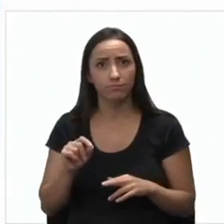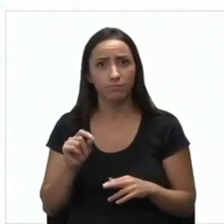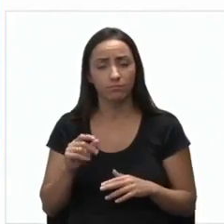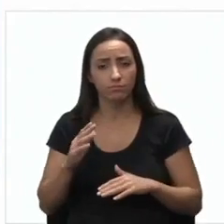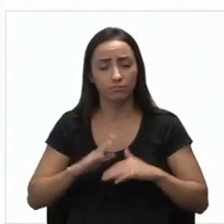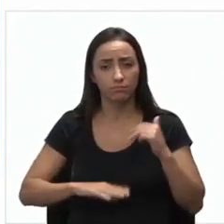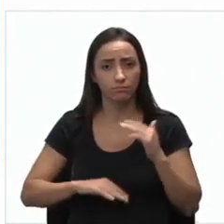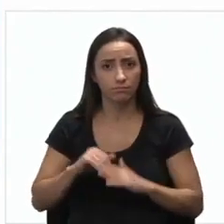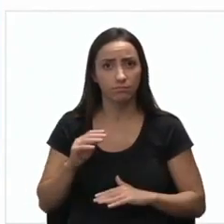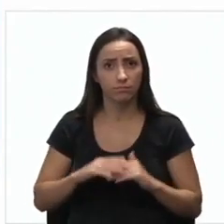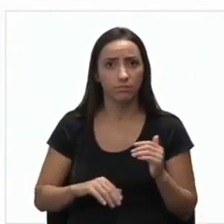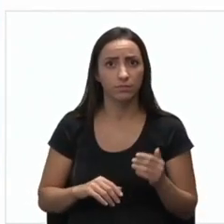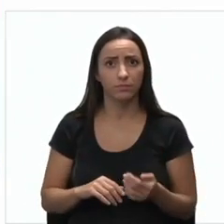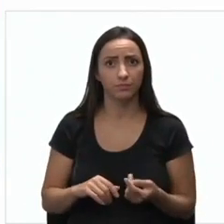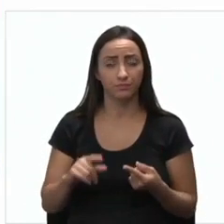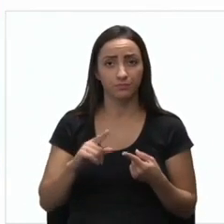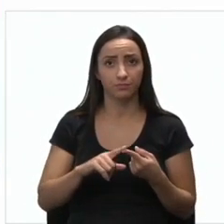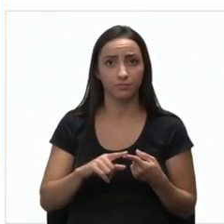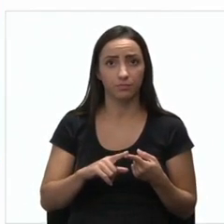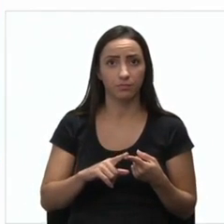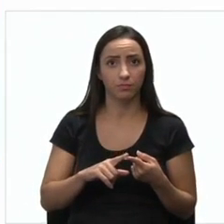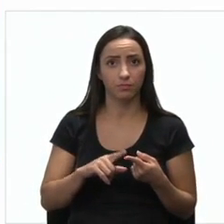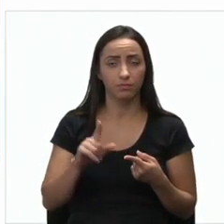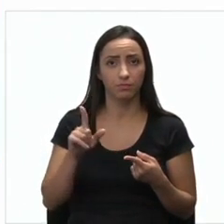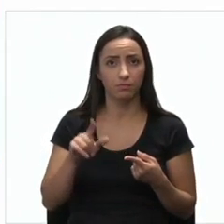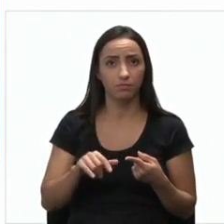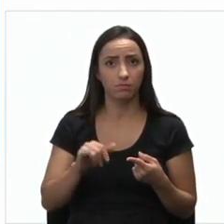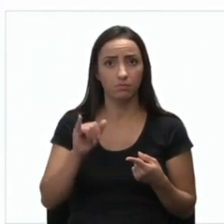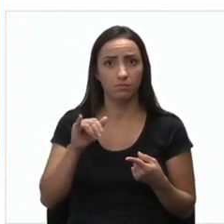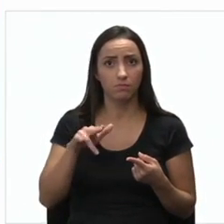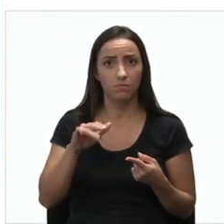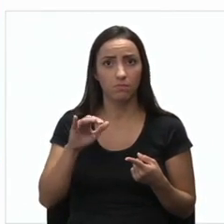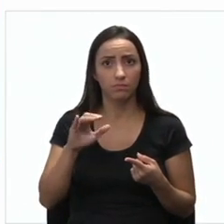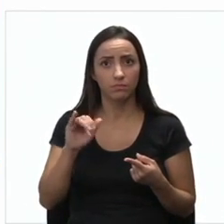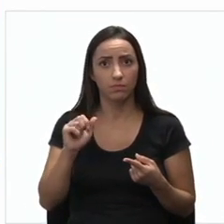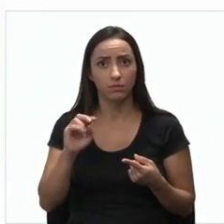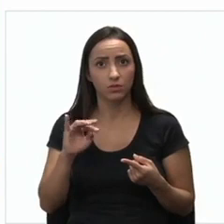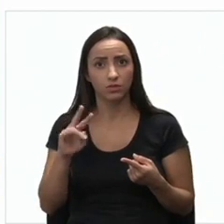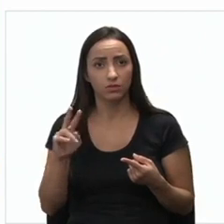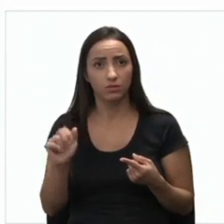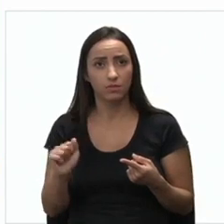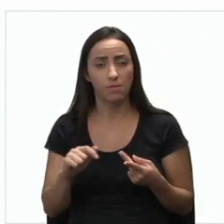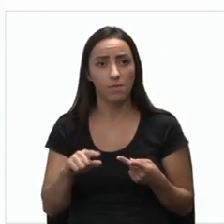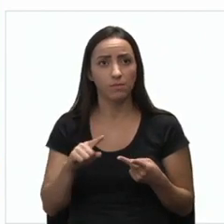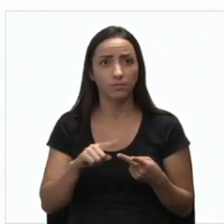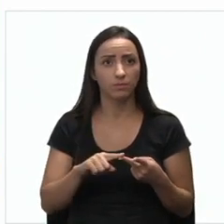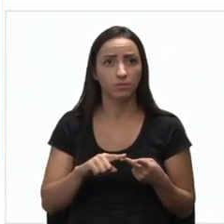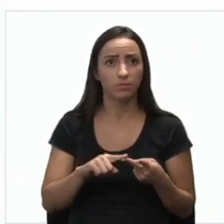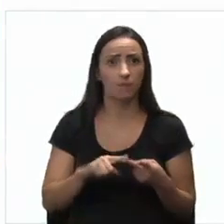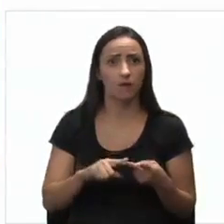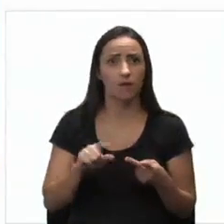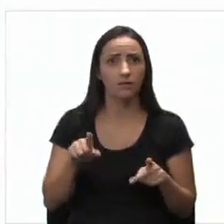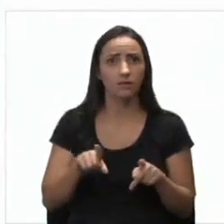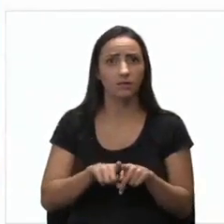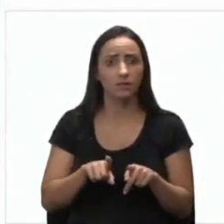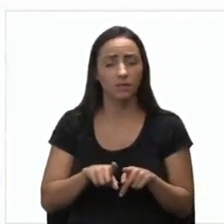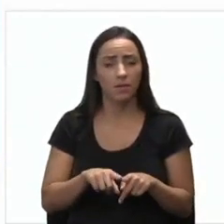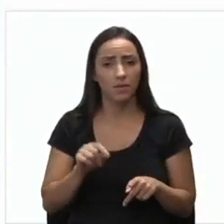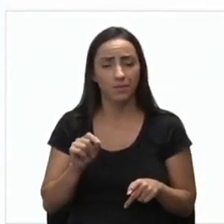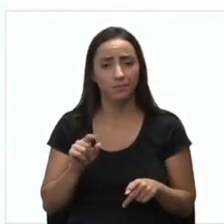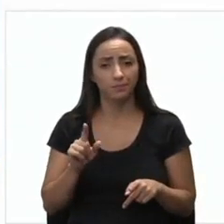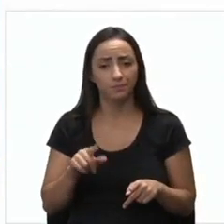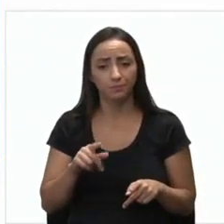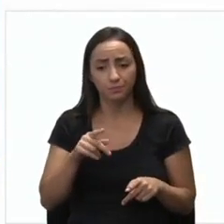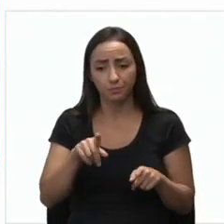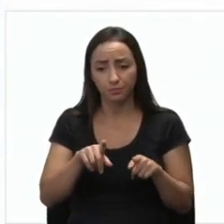Esses dois critérios aí se referem a uma política de gestão de pessoas que busca recompensar os colaboradores